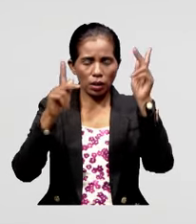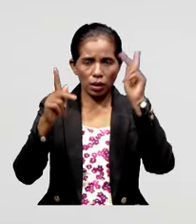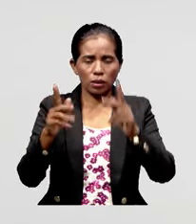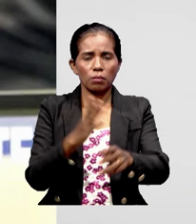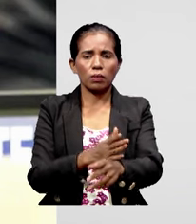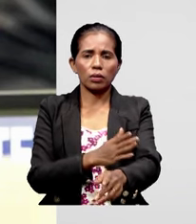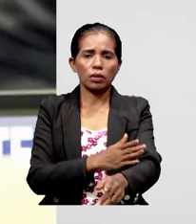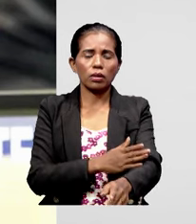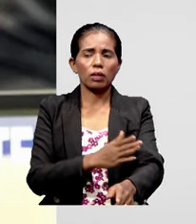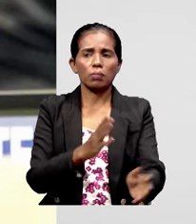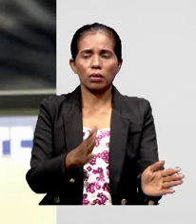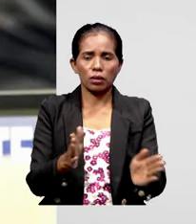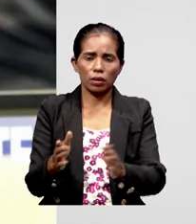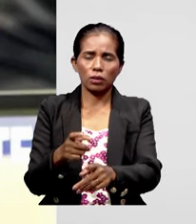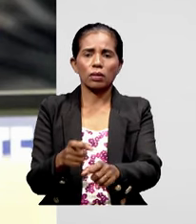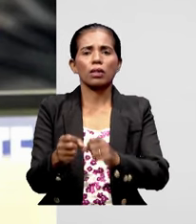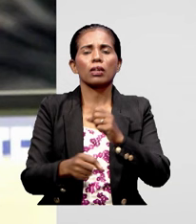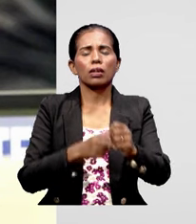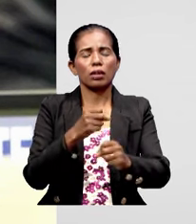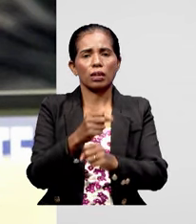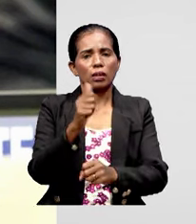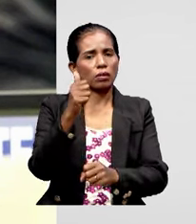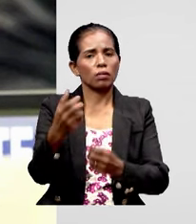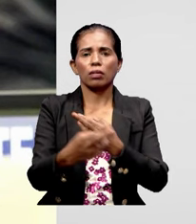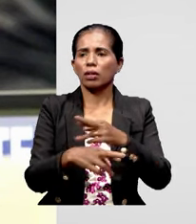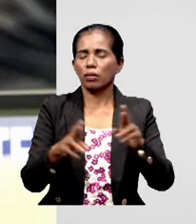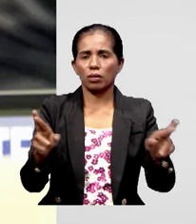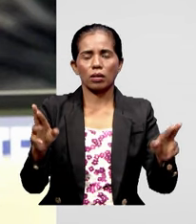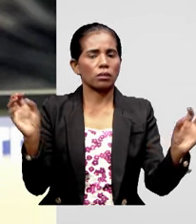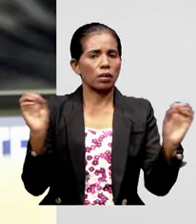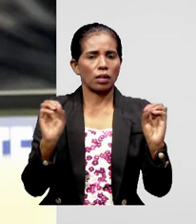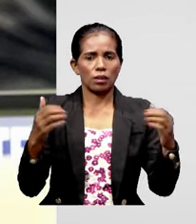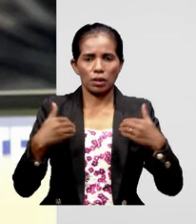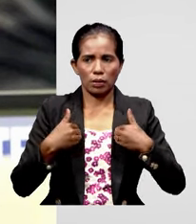sanulgona, mas bem resultado lá. Iha, Selena Lopes, Agostinho da Costa, Giamen.